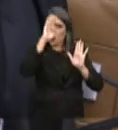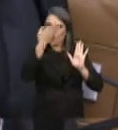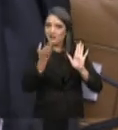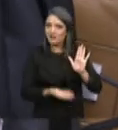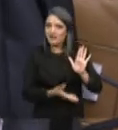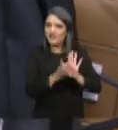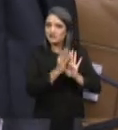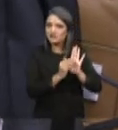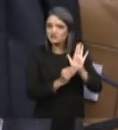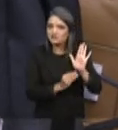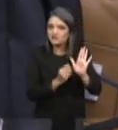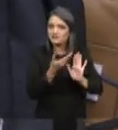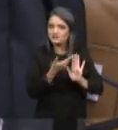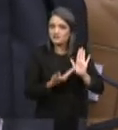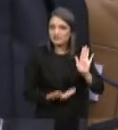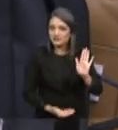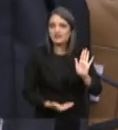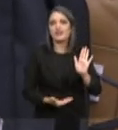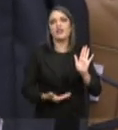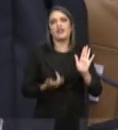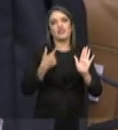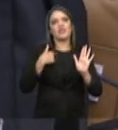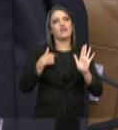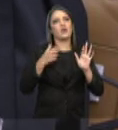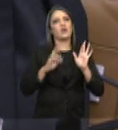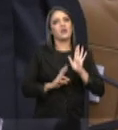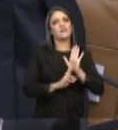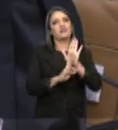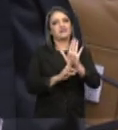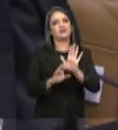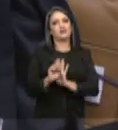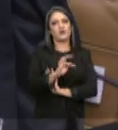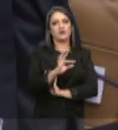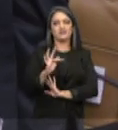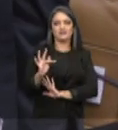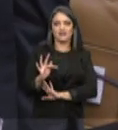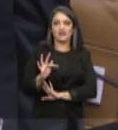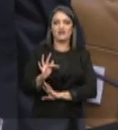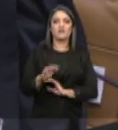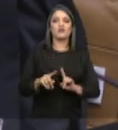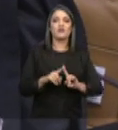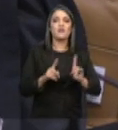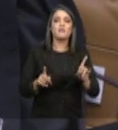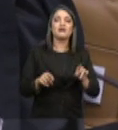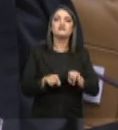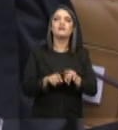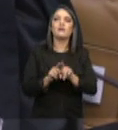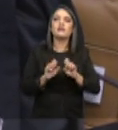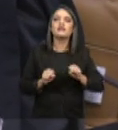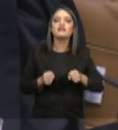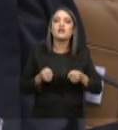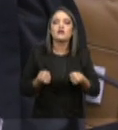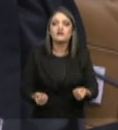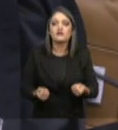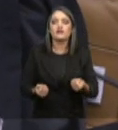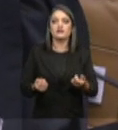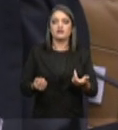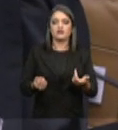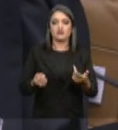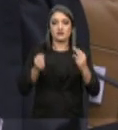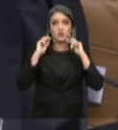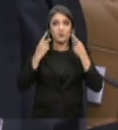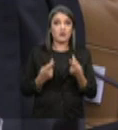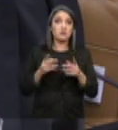honrado de fazê-lo em nome desse plenário a defesa de uma natureza humana imune ao erro